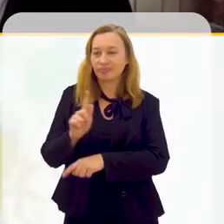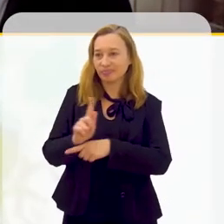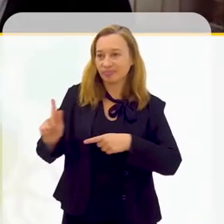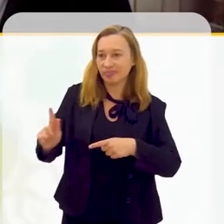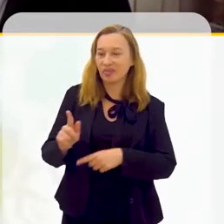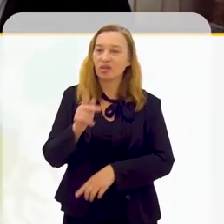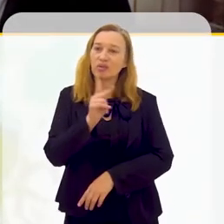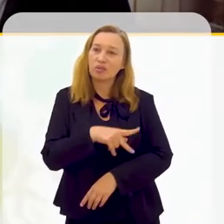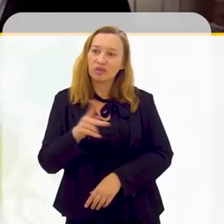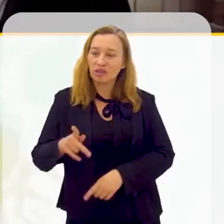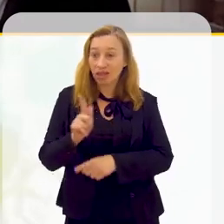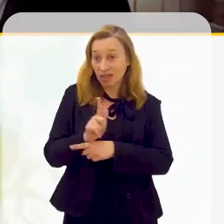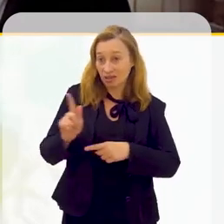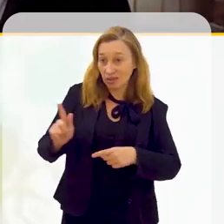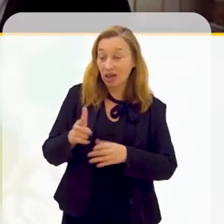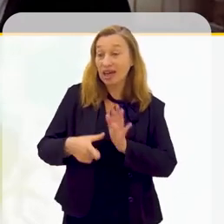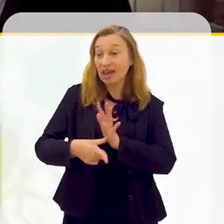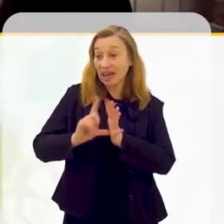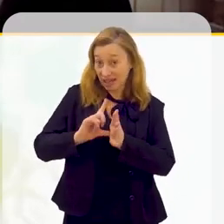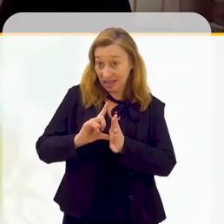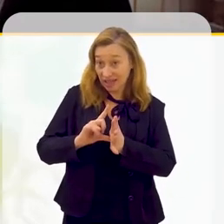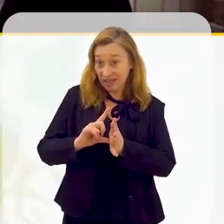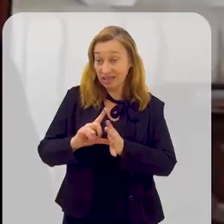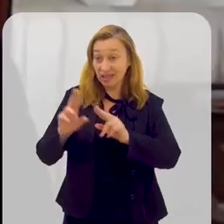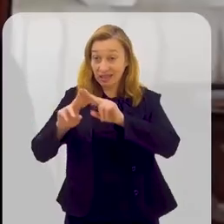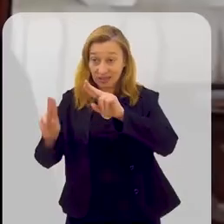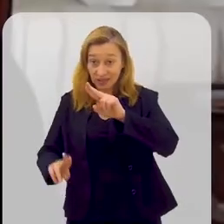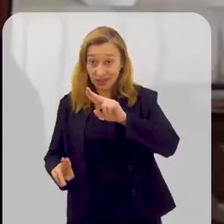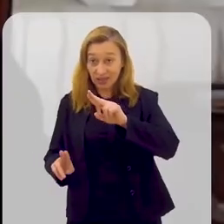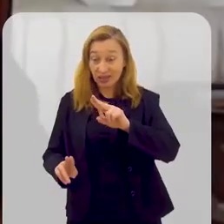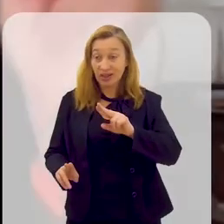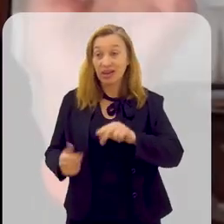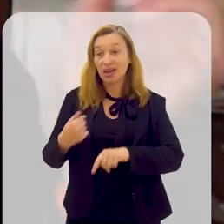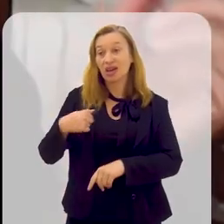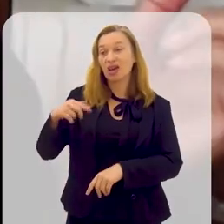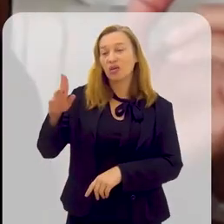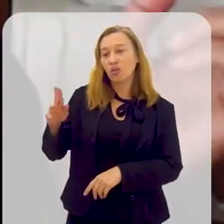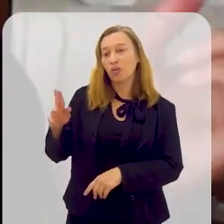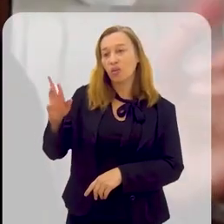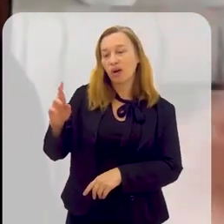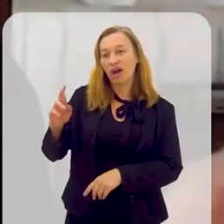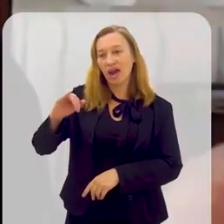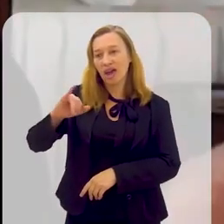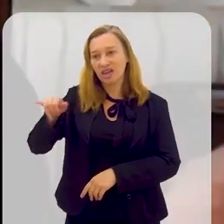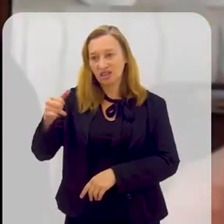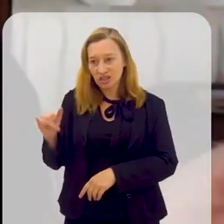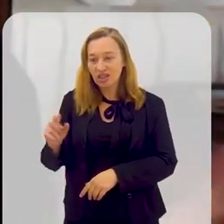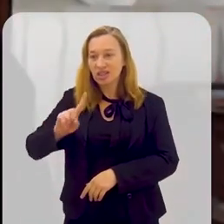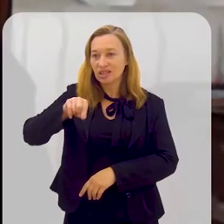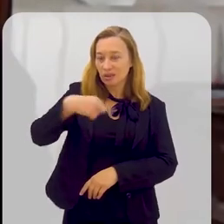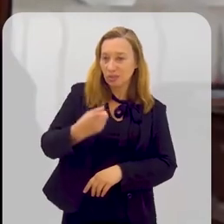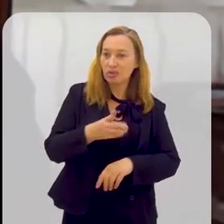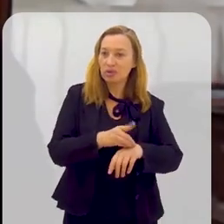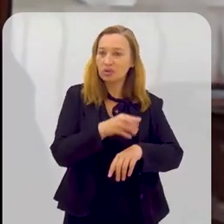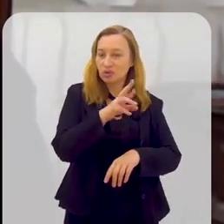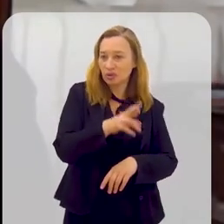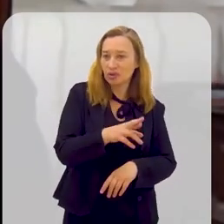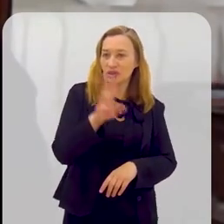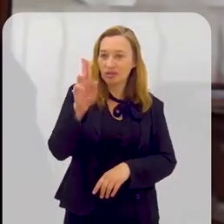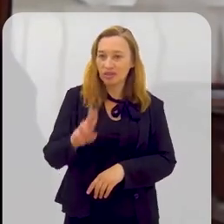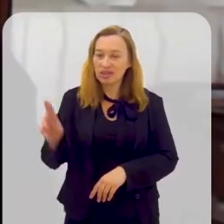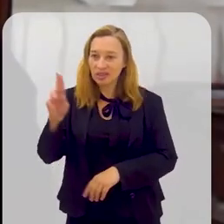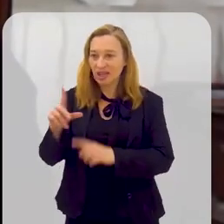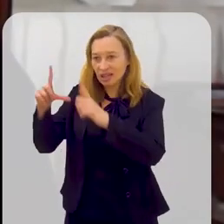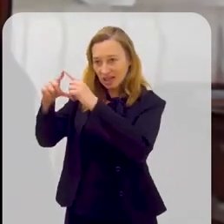pós-graduação eu fui professora da graduação e antes de ser da UFRJ eu fui da UERJ aí fui fazer